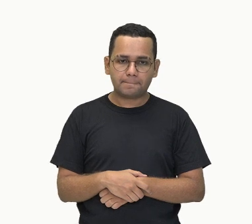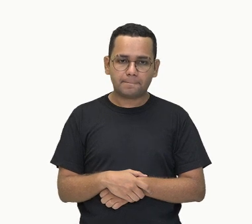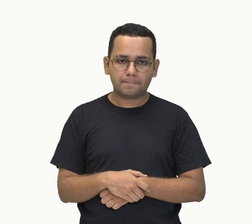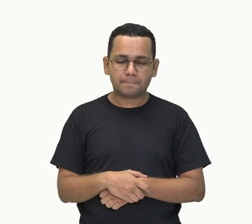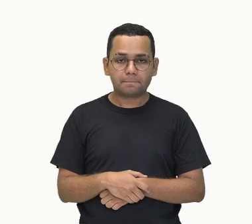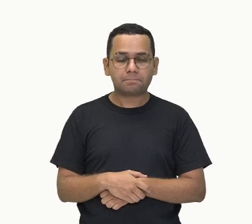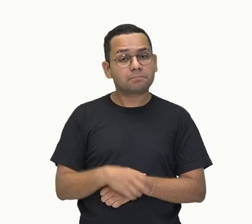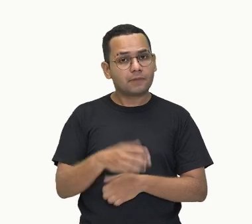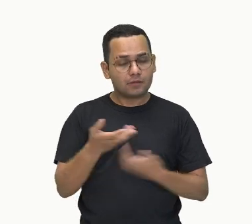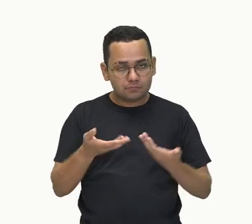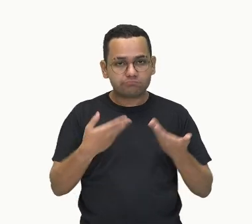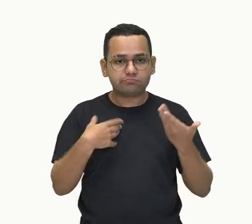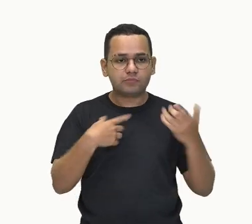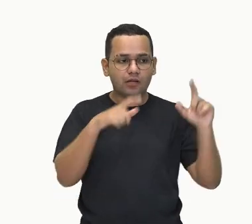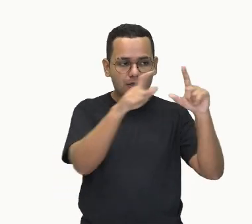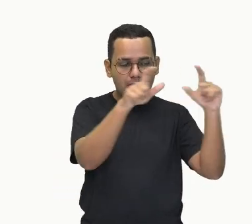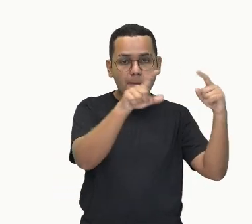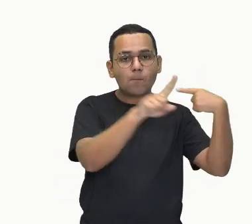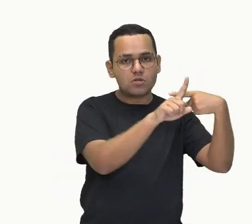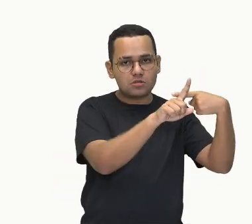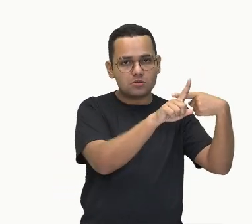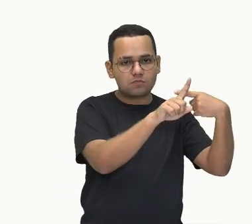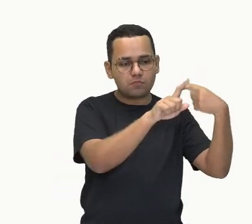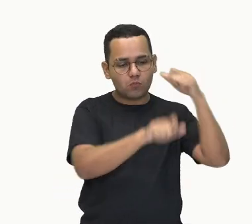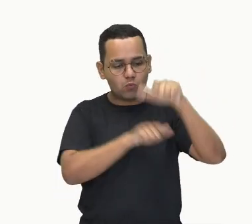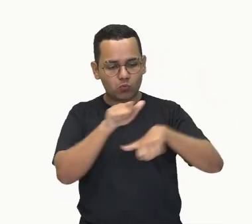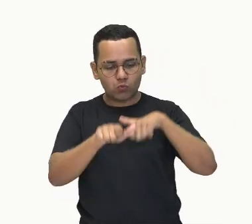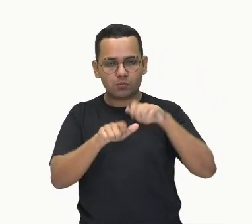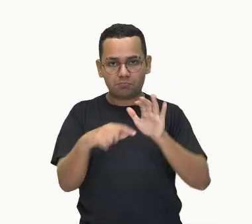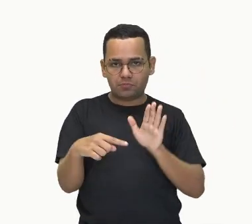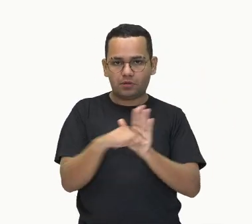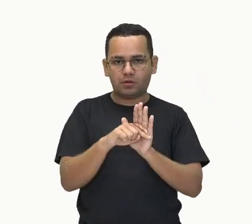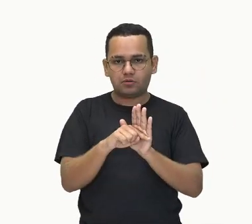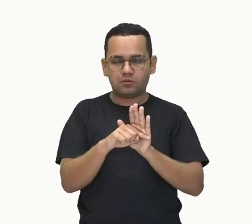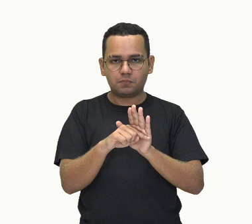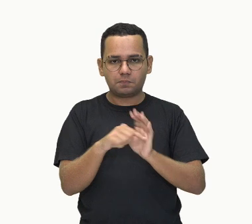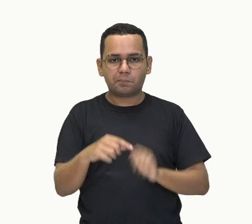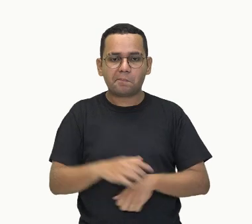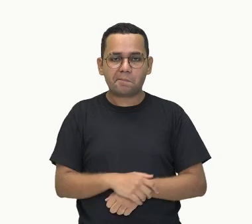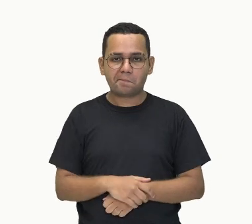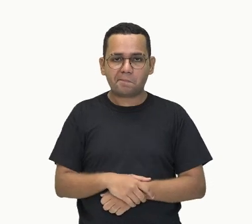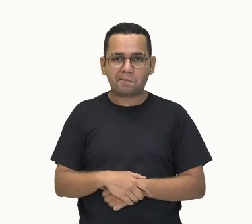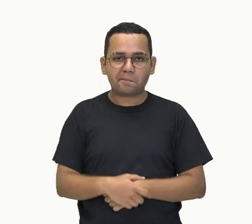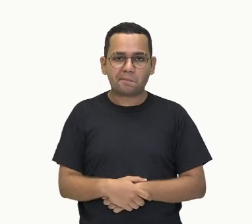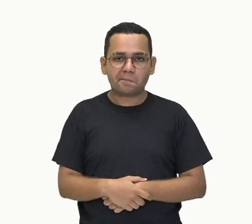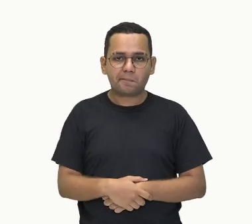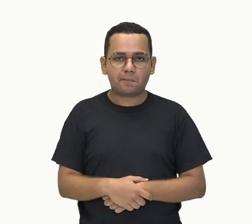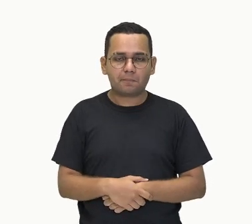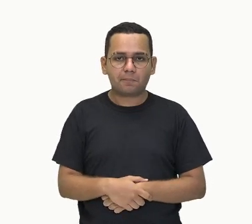o outro membro, eles têm que trocar os sinais, não é isso?